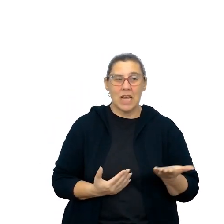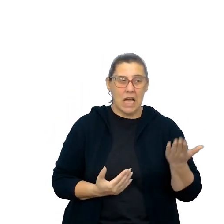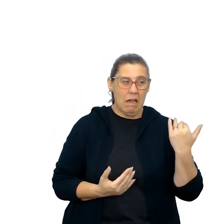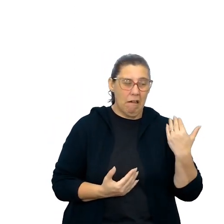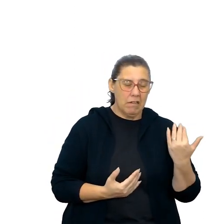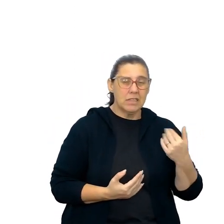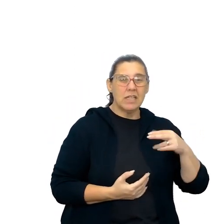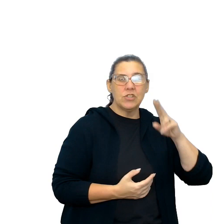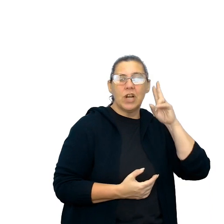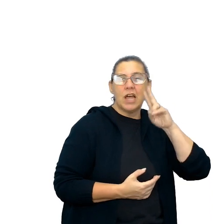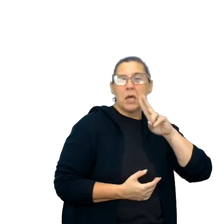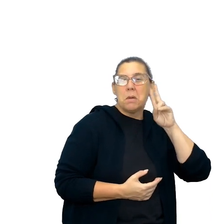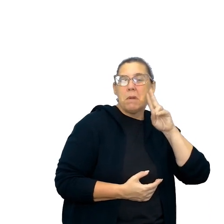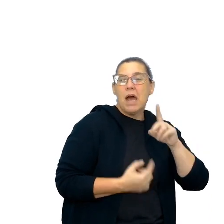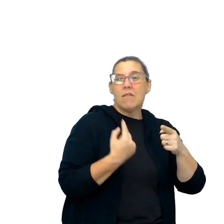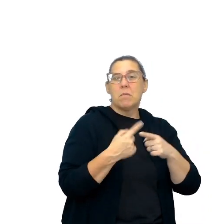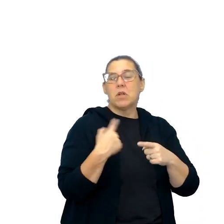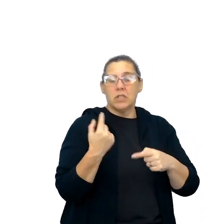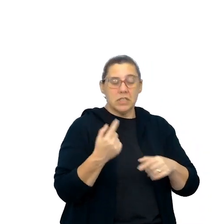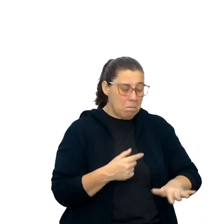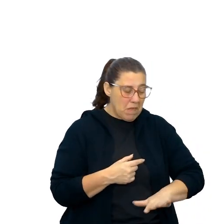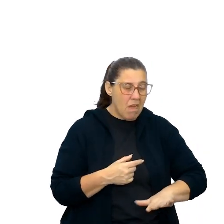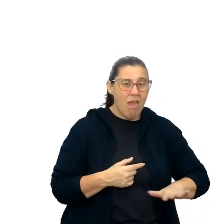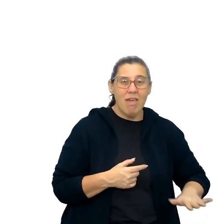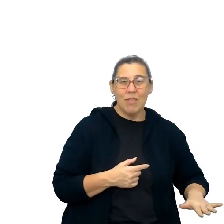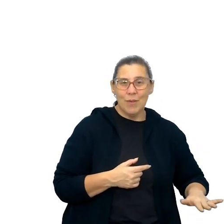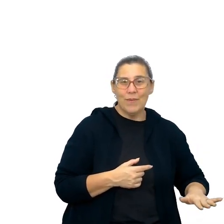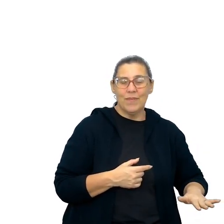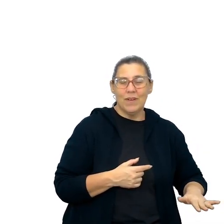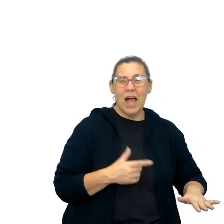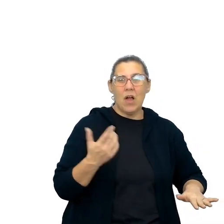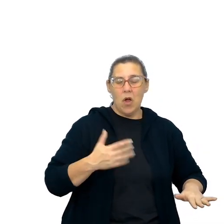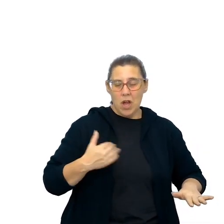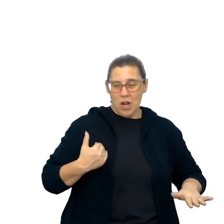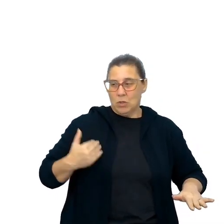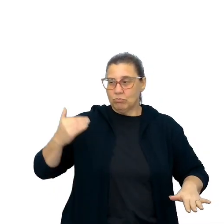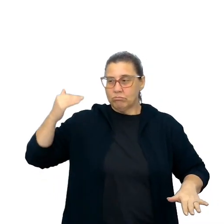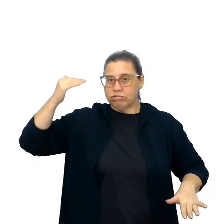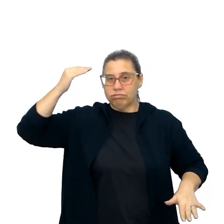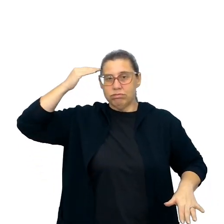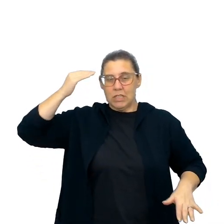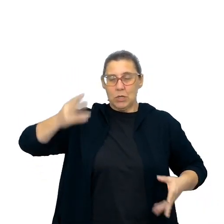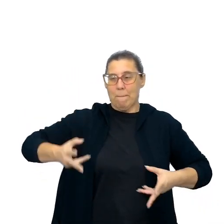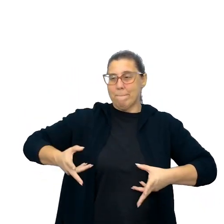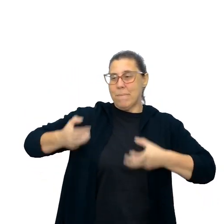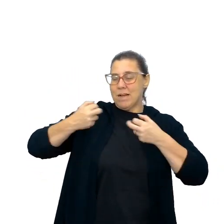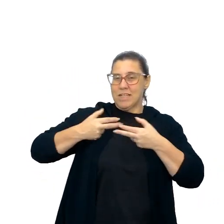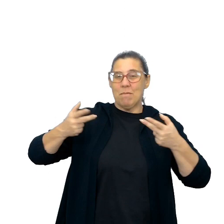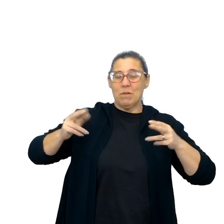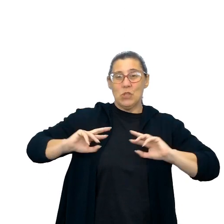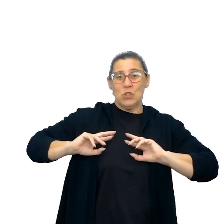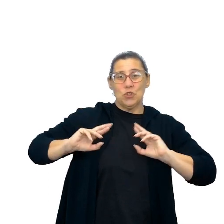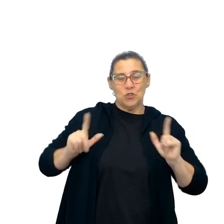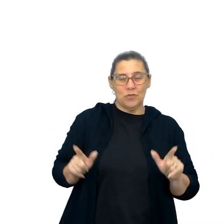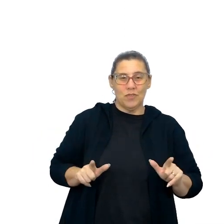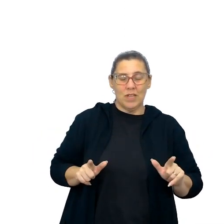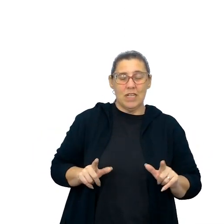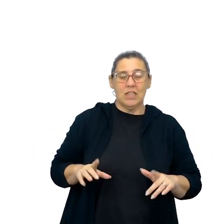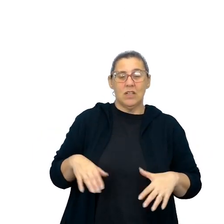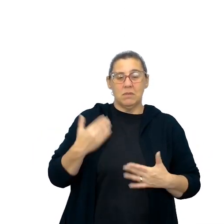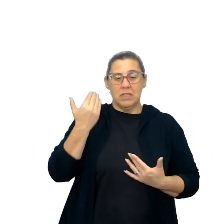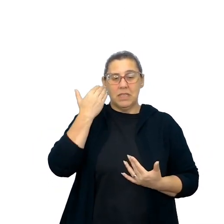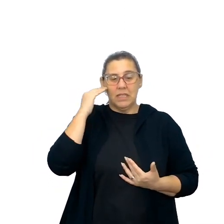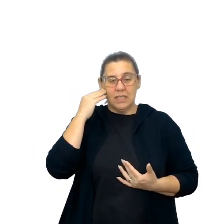em fase de amadurecimento, né? Então, a gente precisa entender que